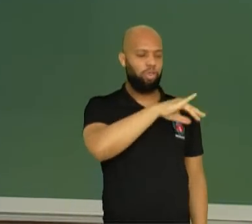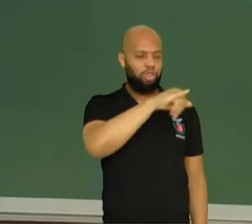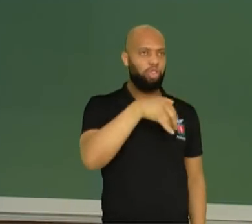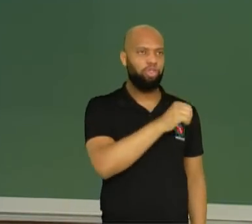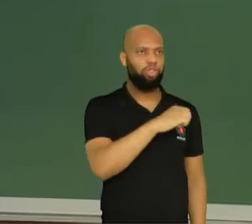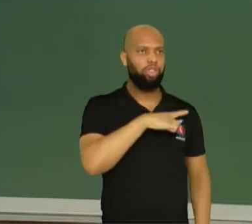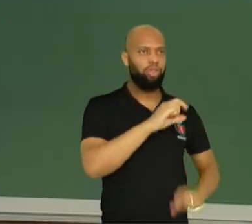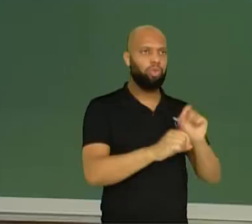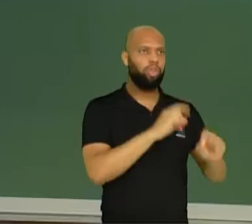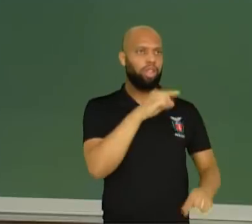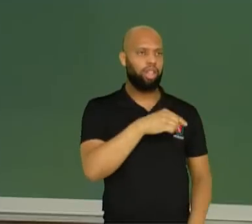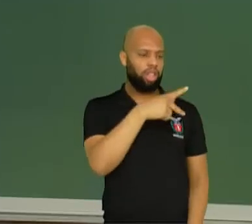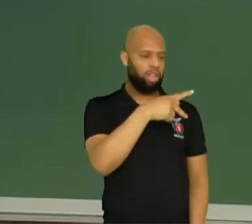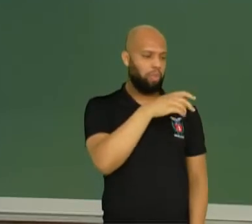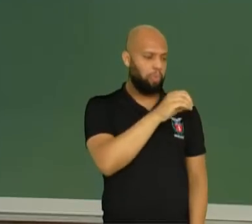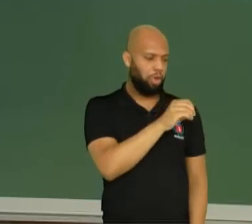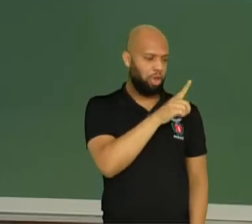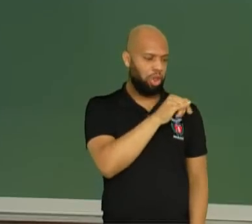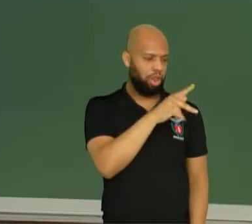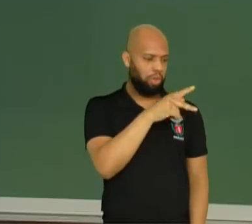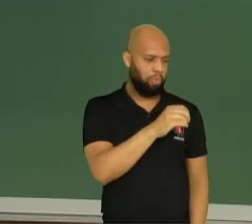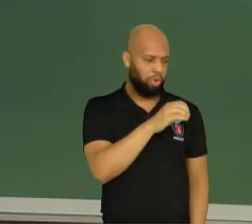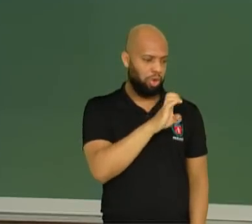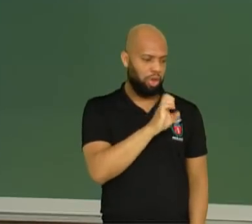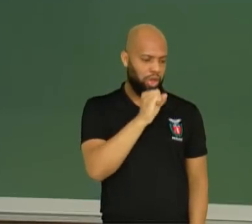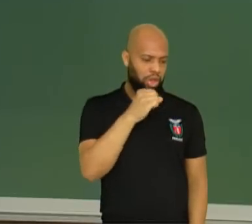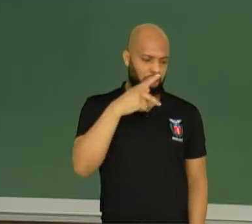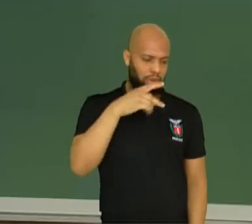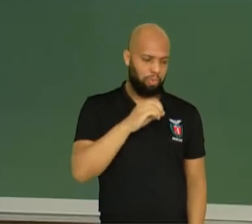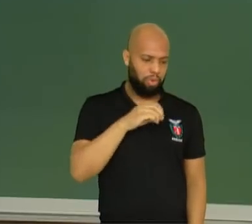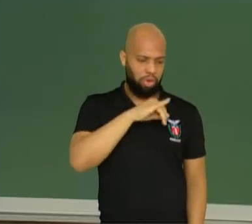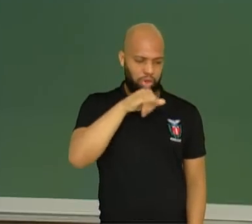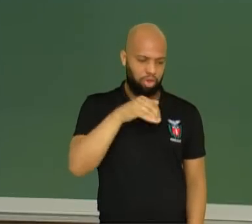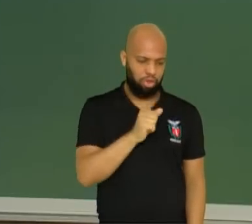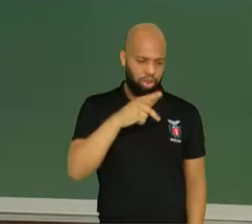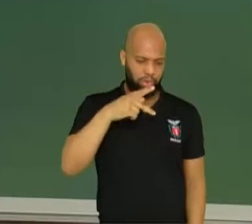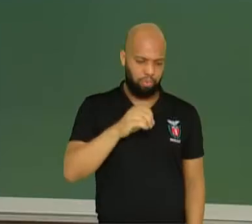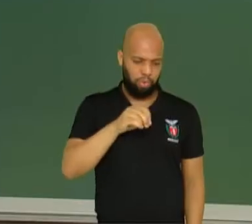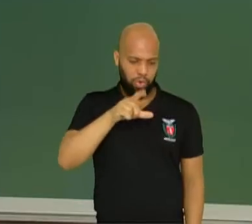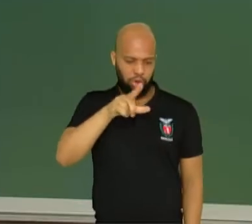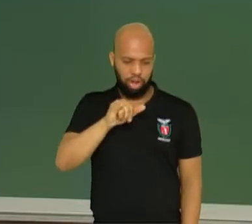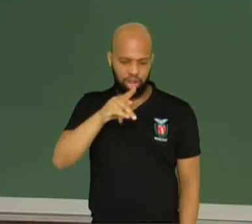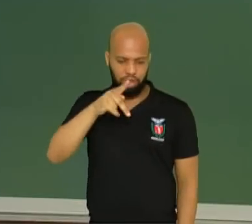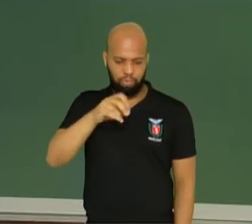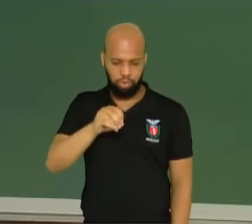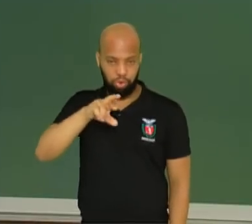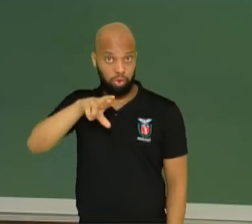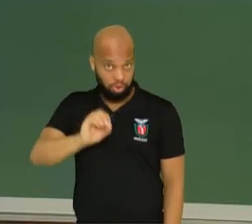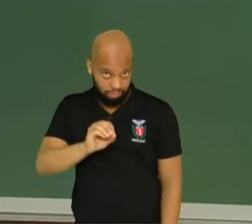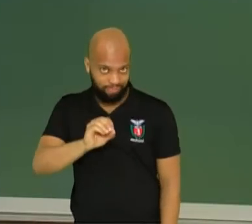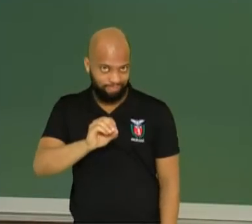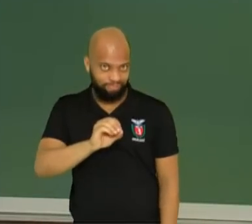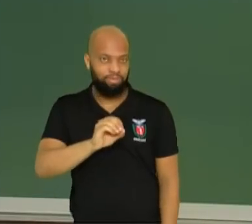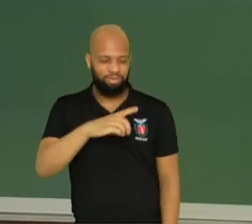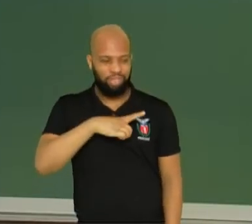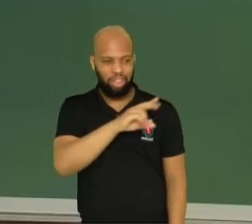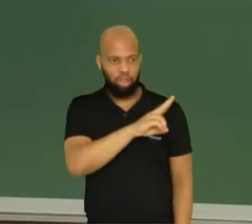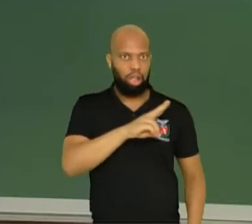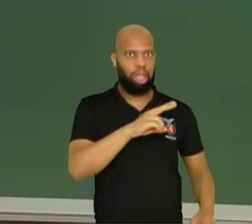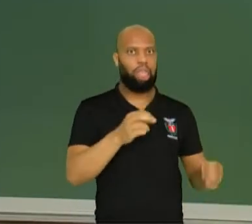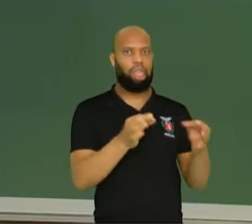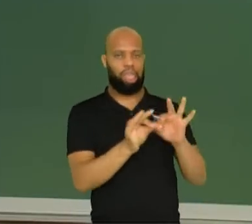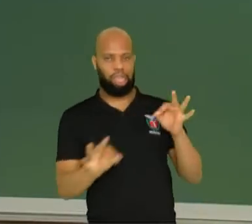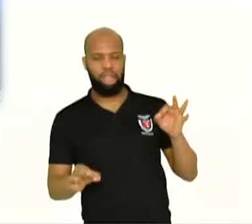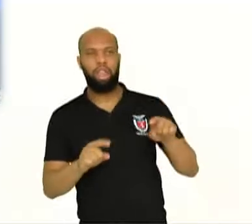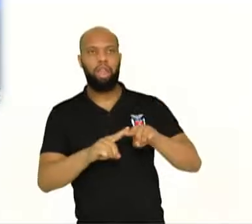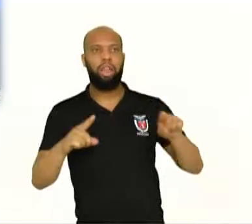aqui um pólipo, esponja, porífero, dá para associar os nomes. O pólipo, a gente tem